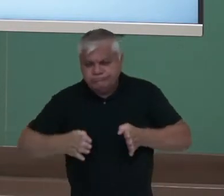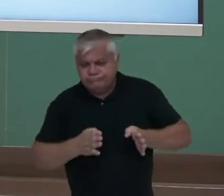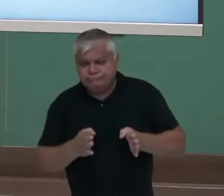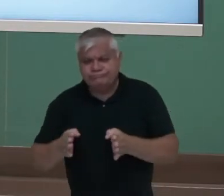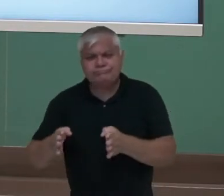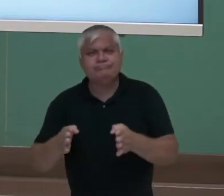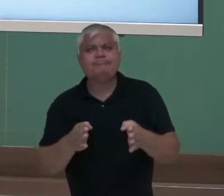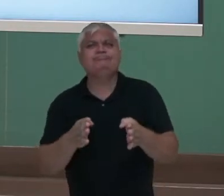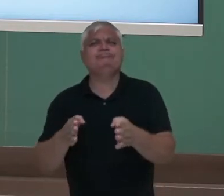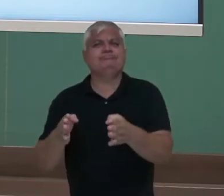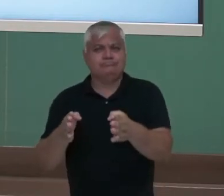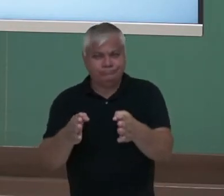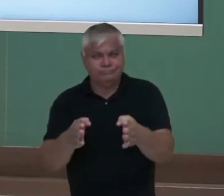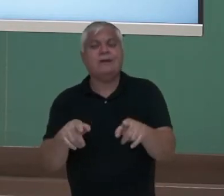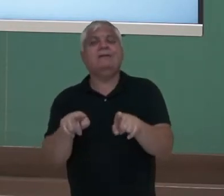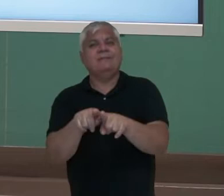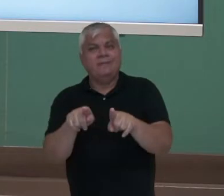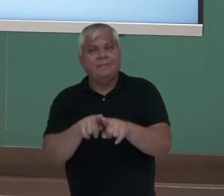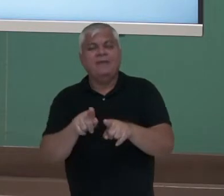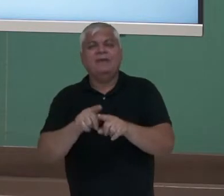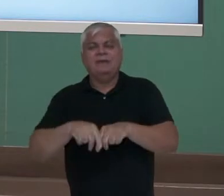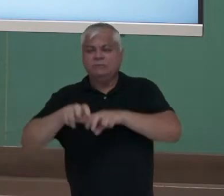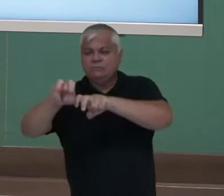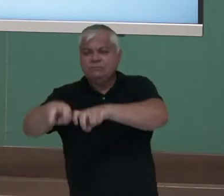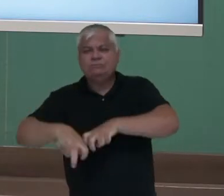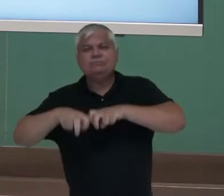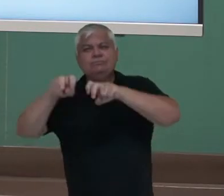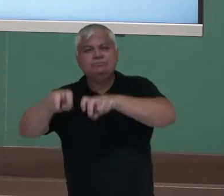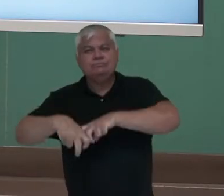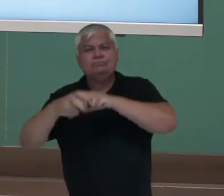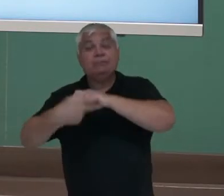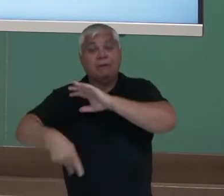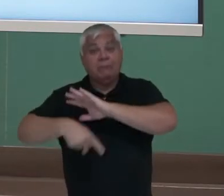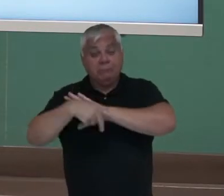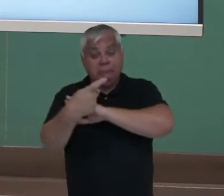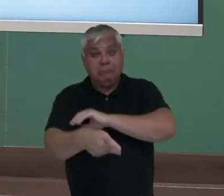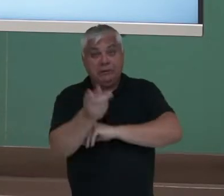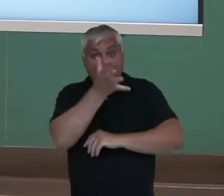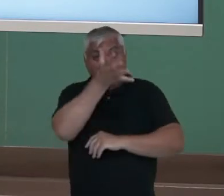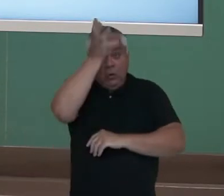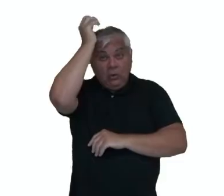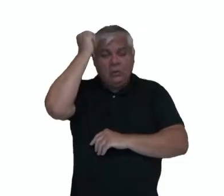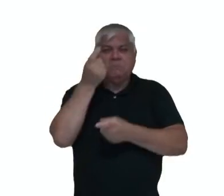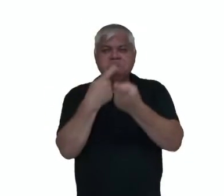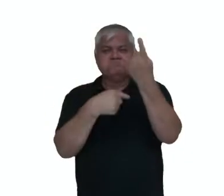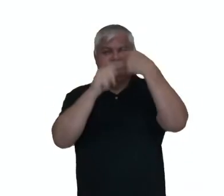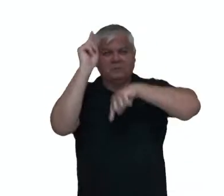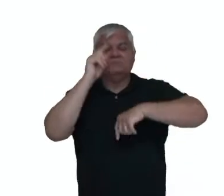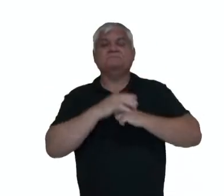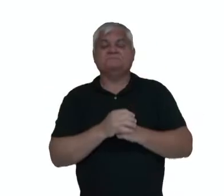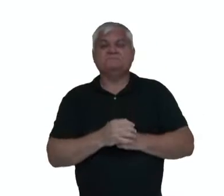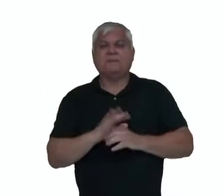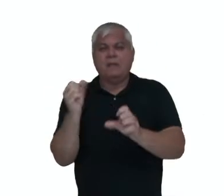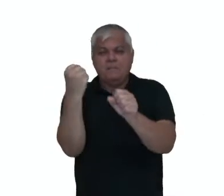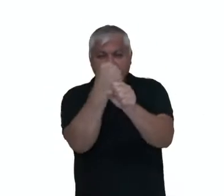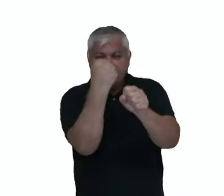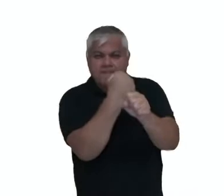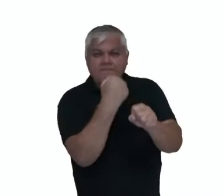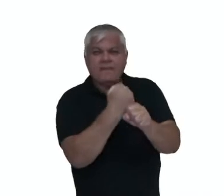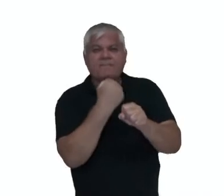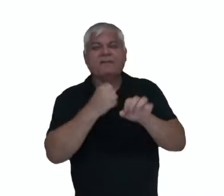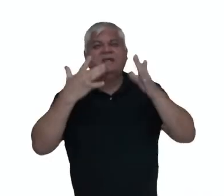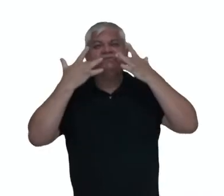o abastecimento de água, para a agricultura e outras questões também em Roma, né? A criação de teatros,